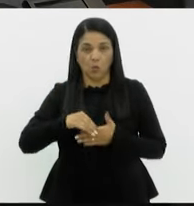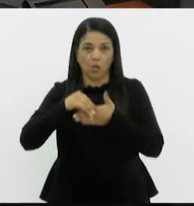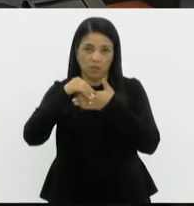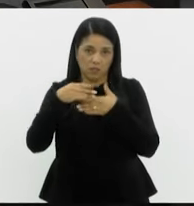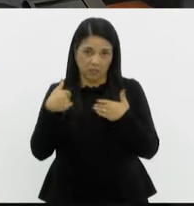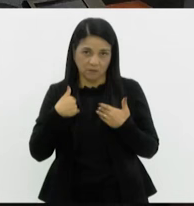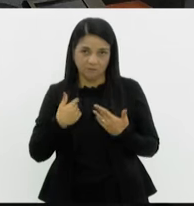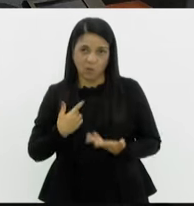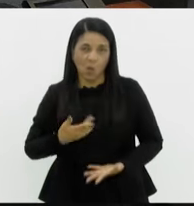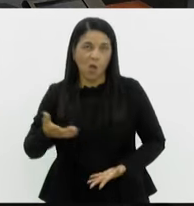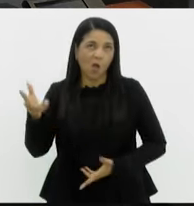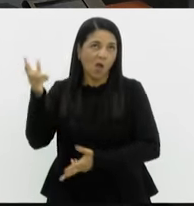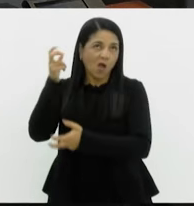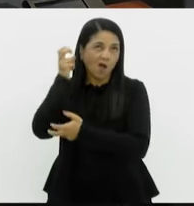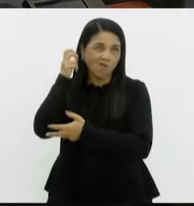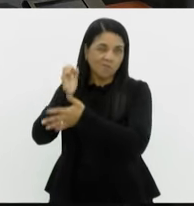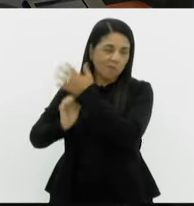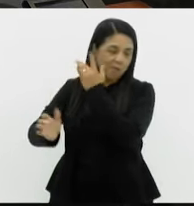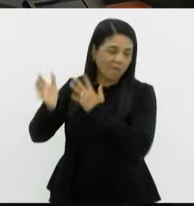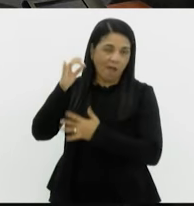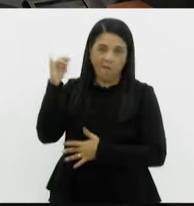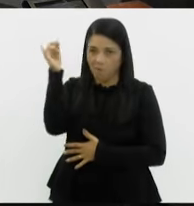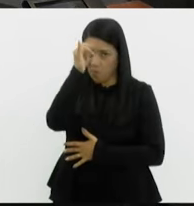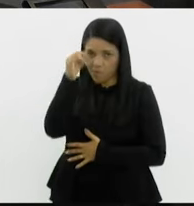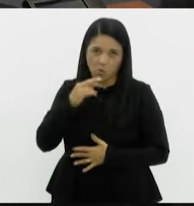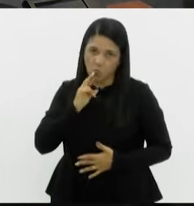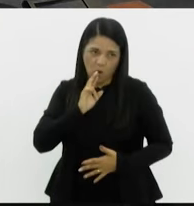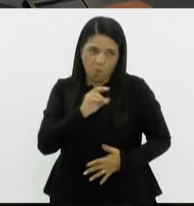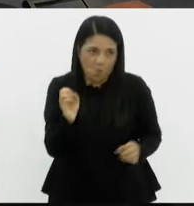tanta bobagem e não responder, né? Então, vamos lá.